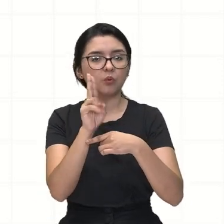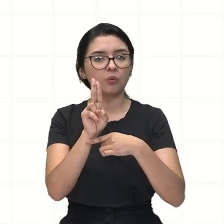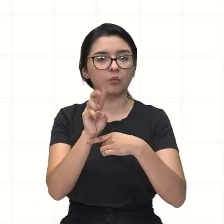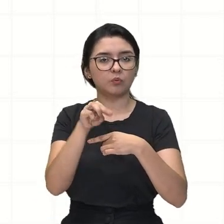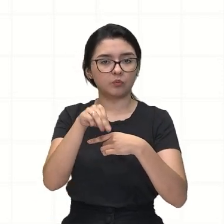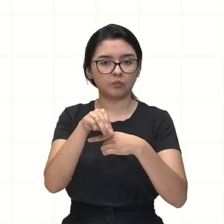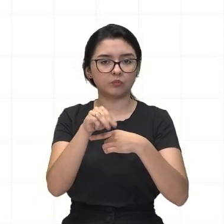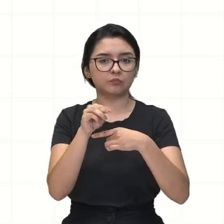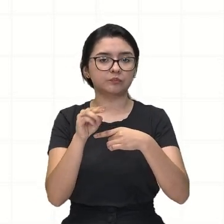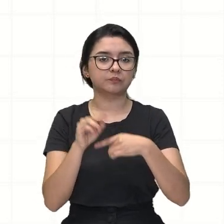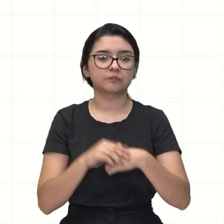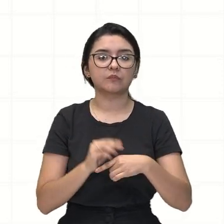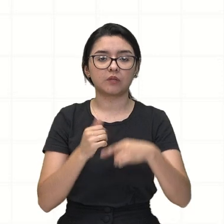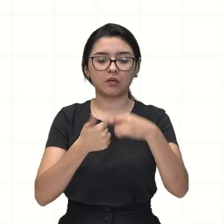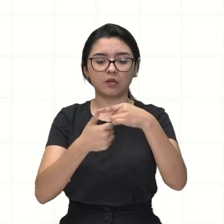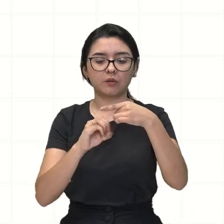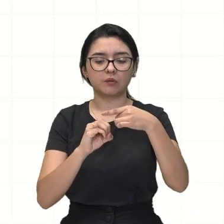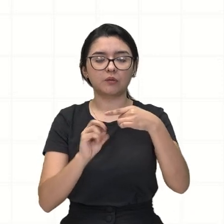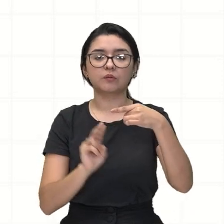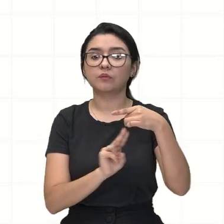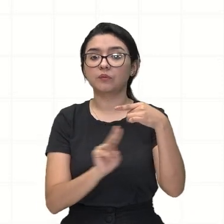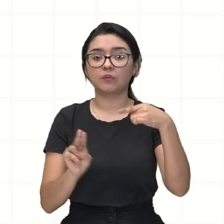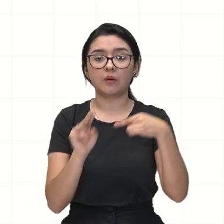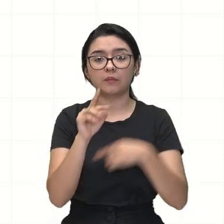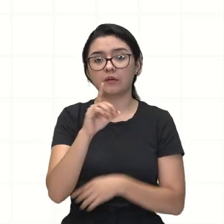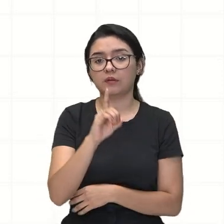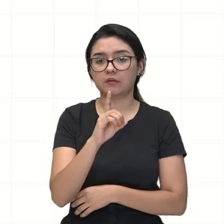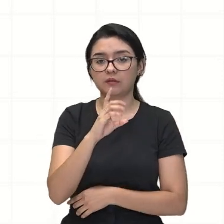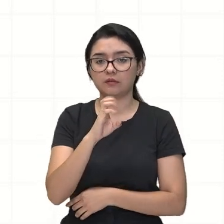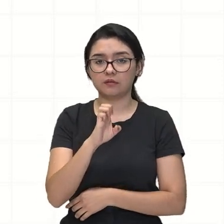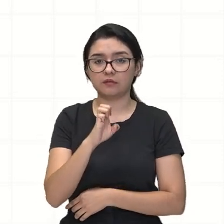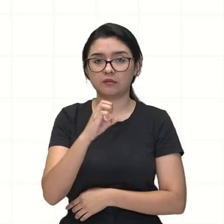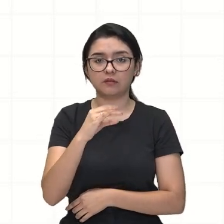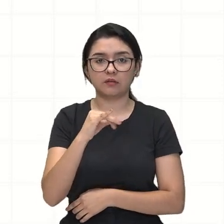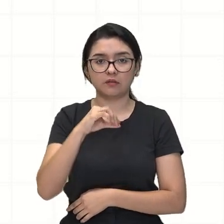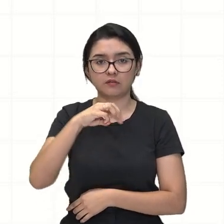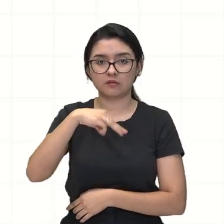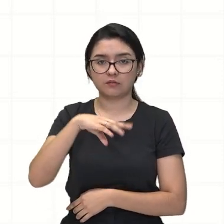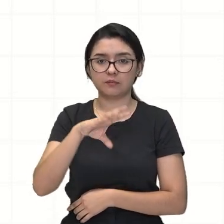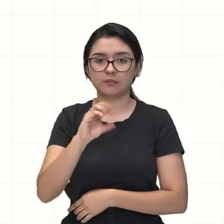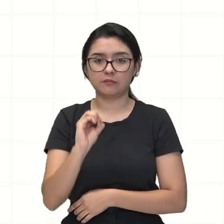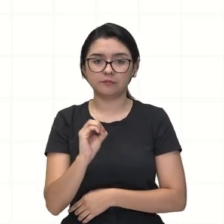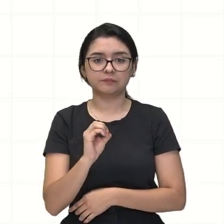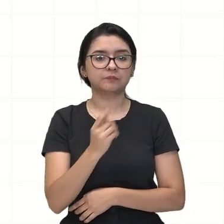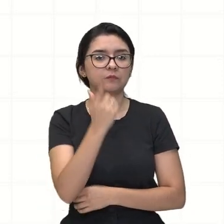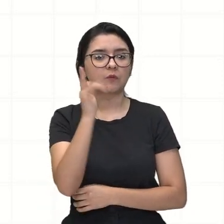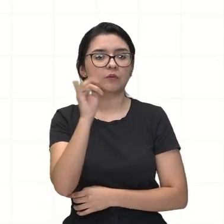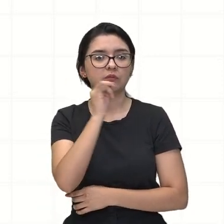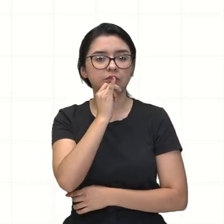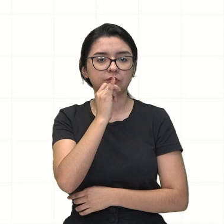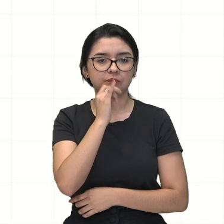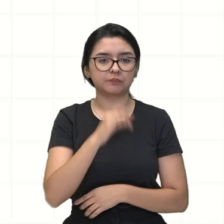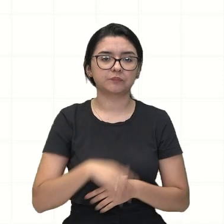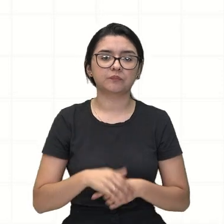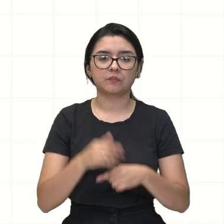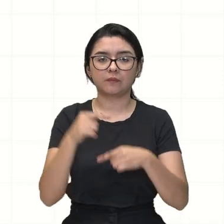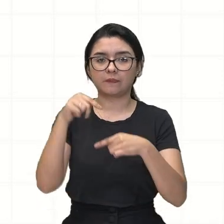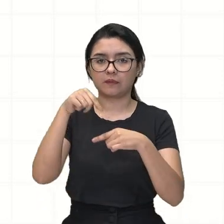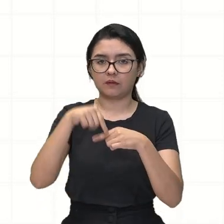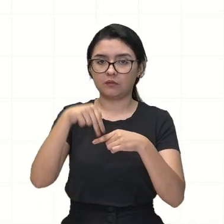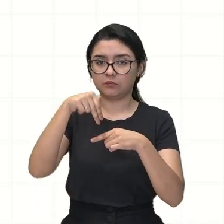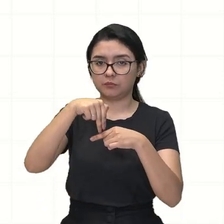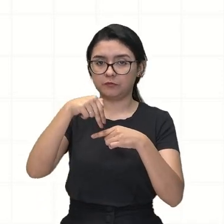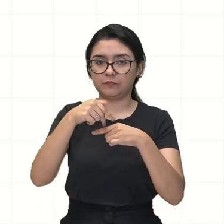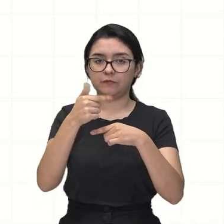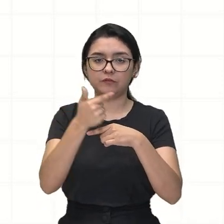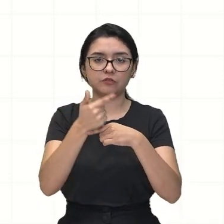décimo. Então, por isso temos aí, ó, 1 décimo. Tudo bem? Olha outro exemplo. Temos aqui o numerador 21.